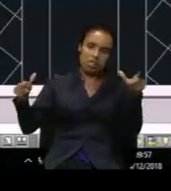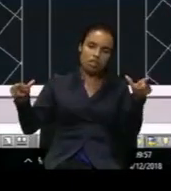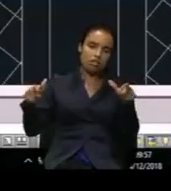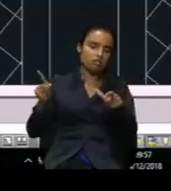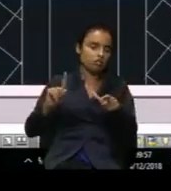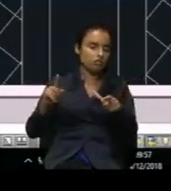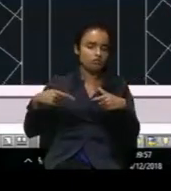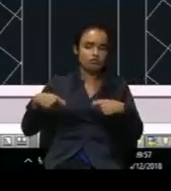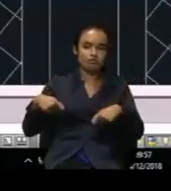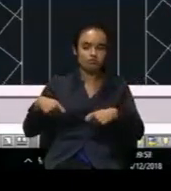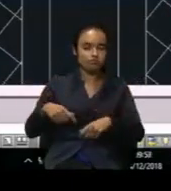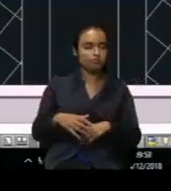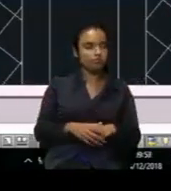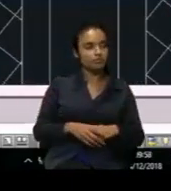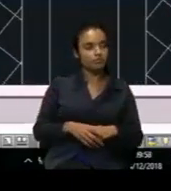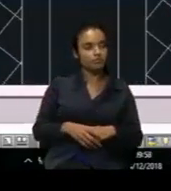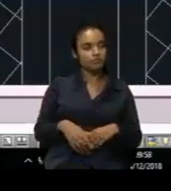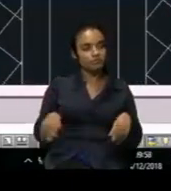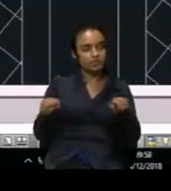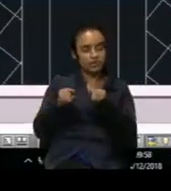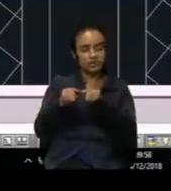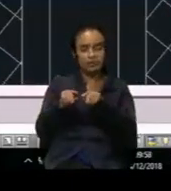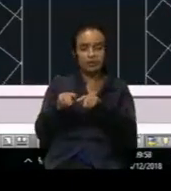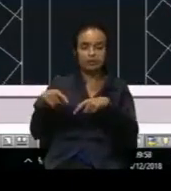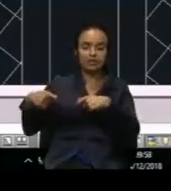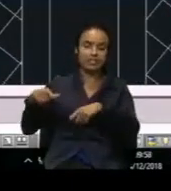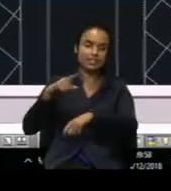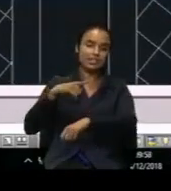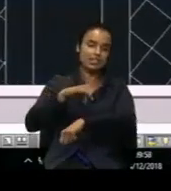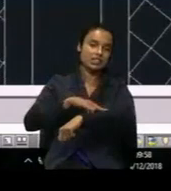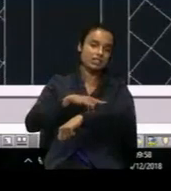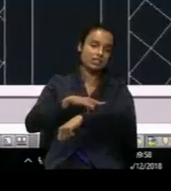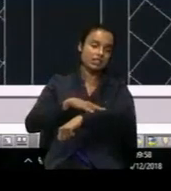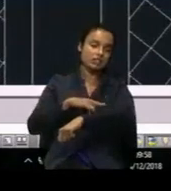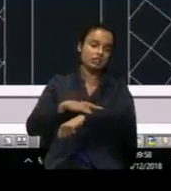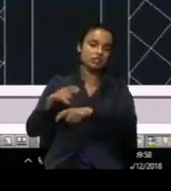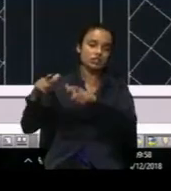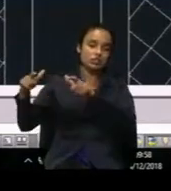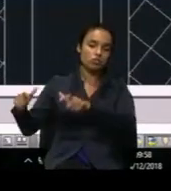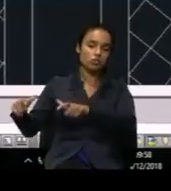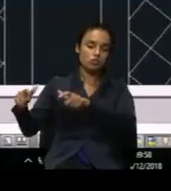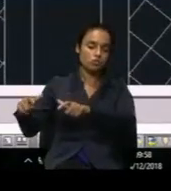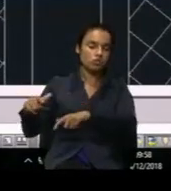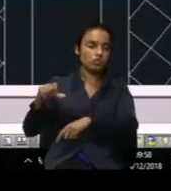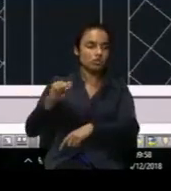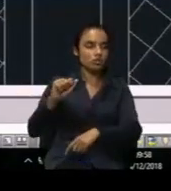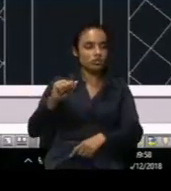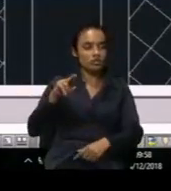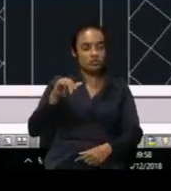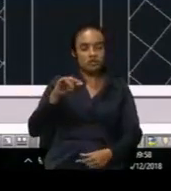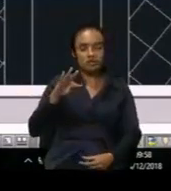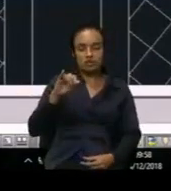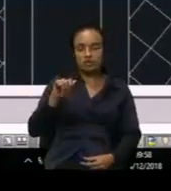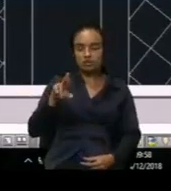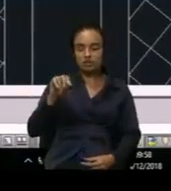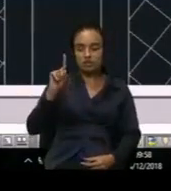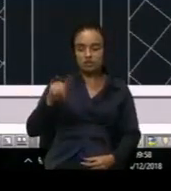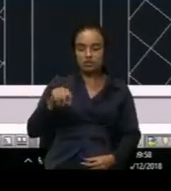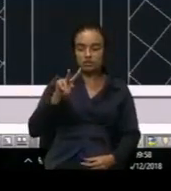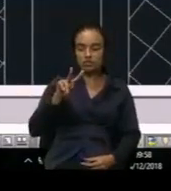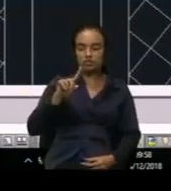Instalações sanitárias. Ok. Aí aqui o professor fez uma instalação sanitária de 2,60 por